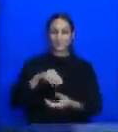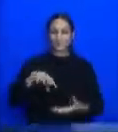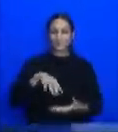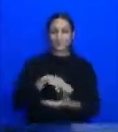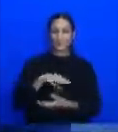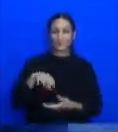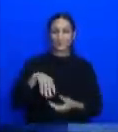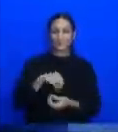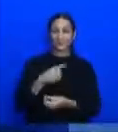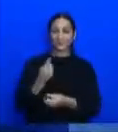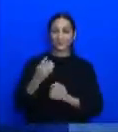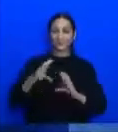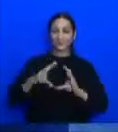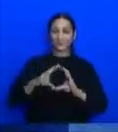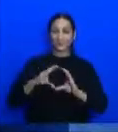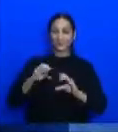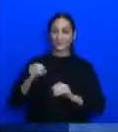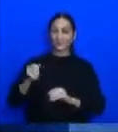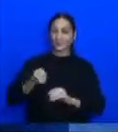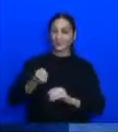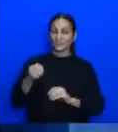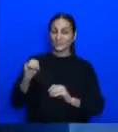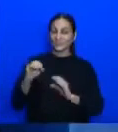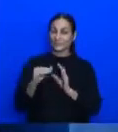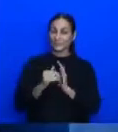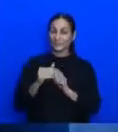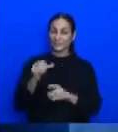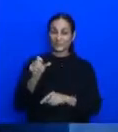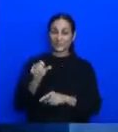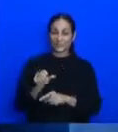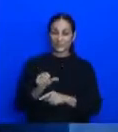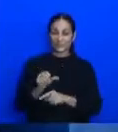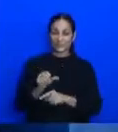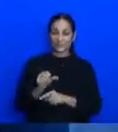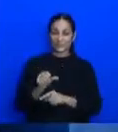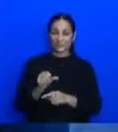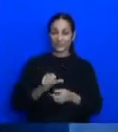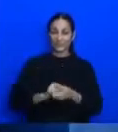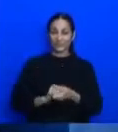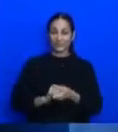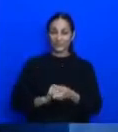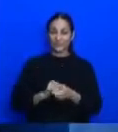Globo recarregado, embaralhando 10 bolas numeradas de 0 a 9.